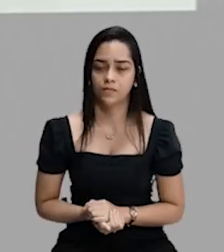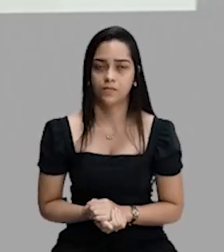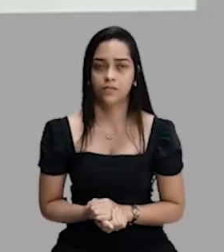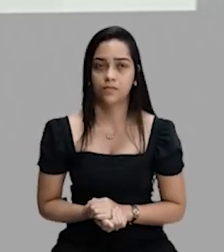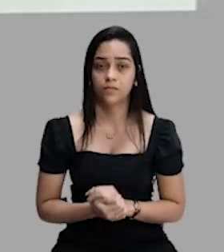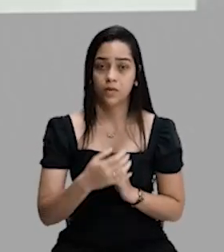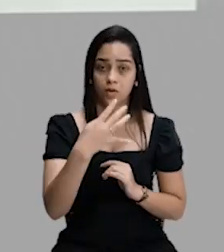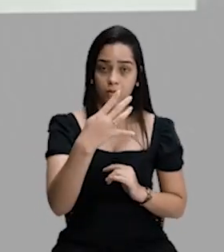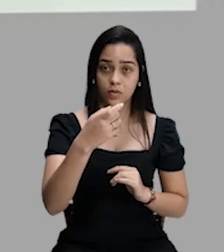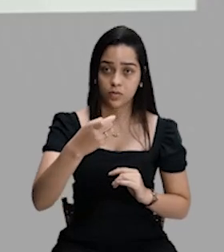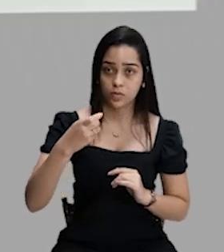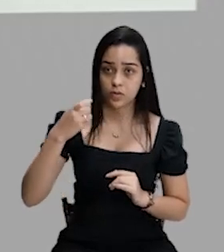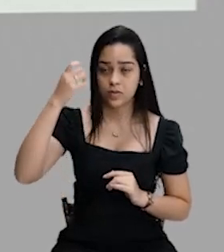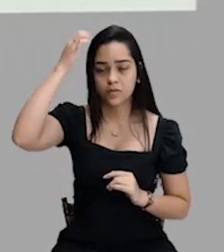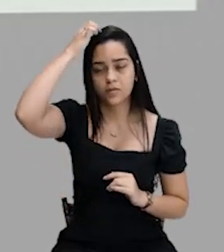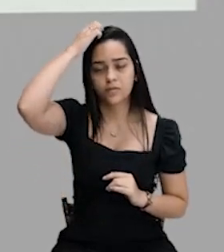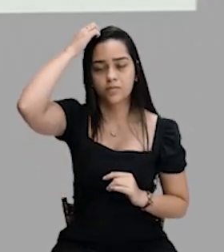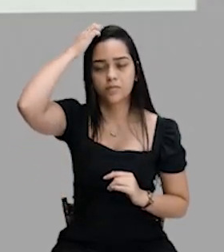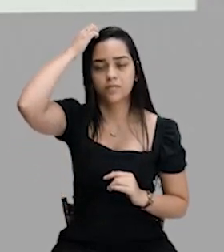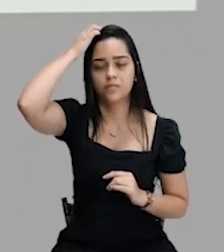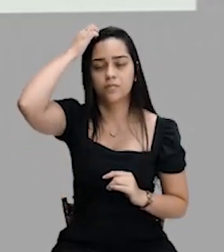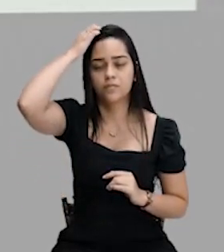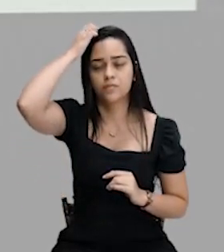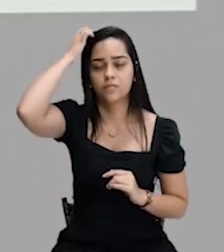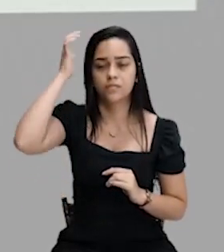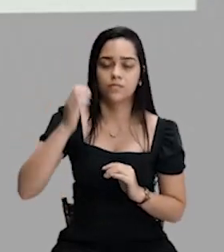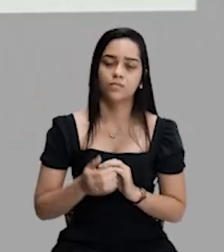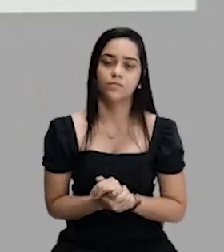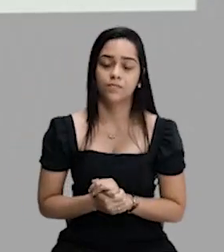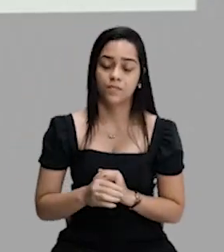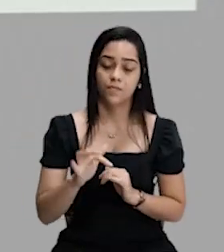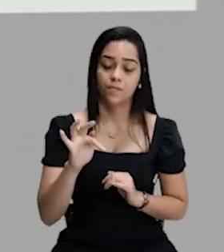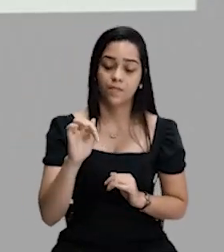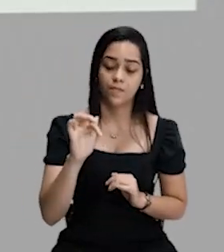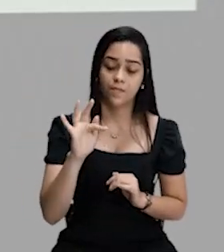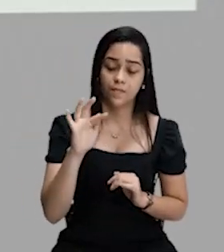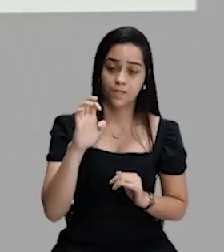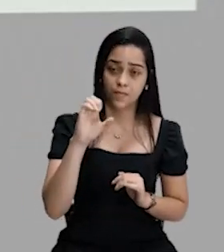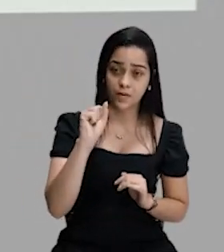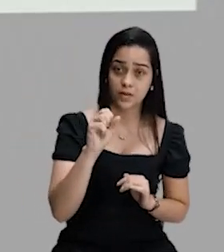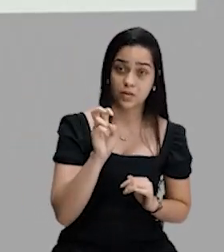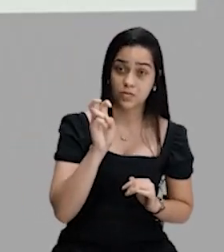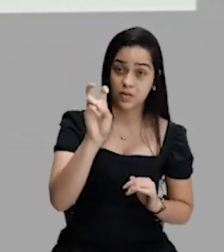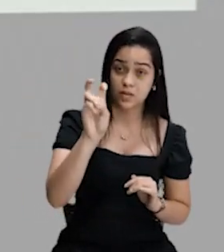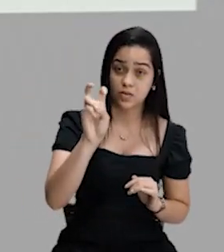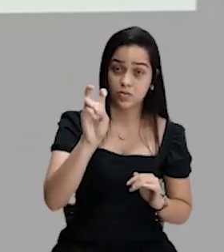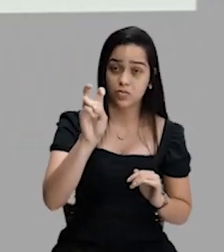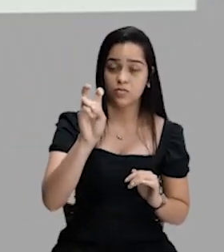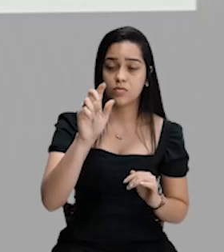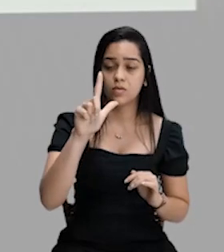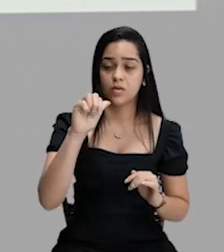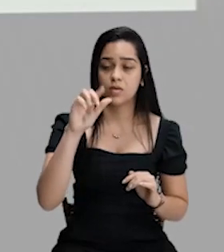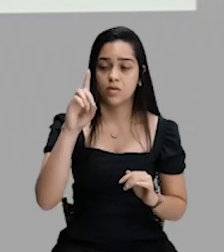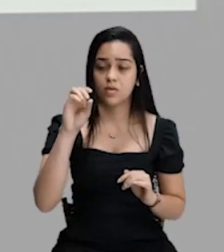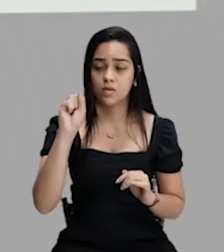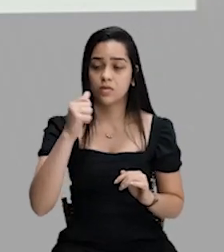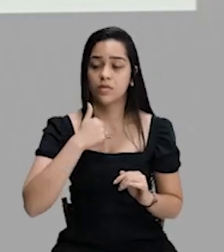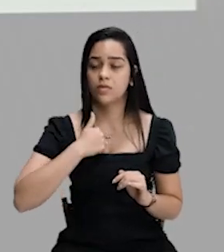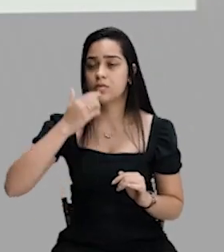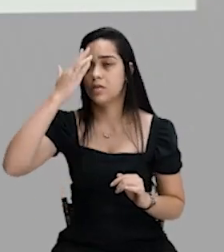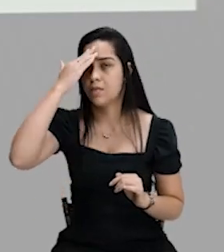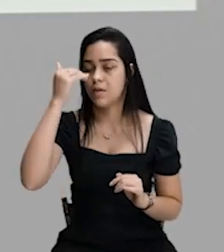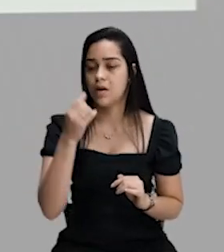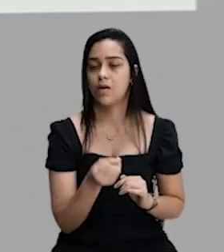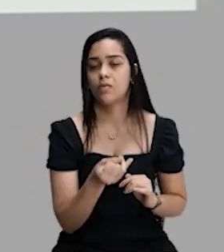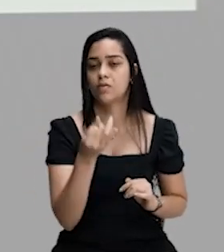quatro x certo as facetas mais são cinco lados para mim saber a quantidade